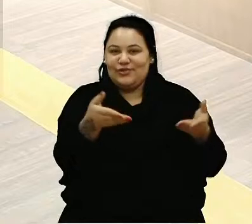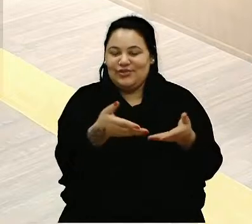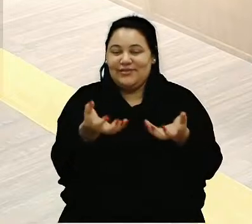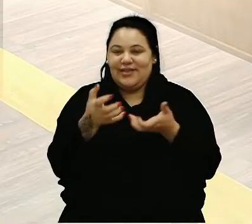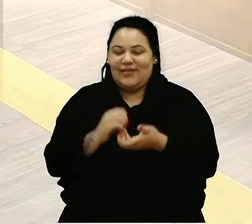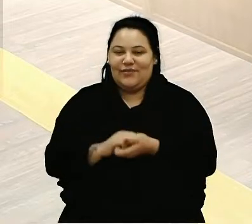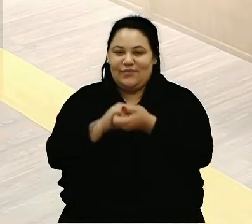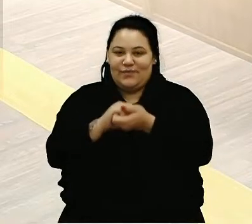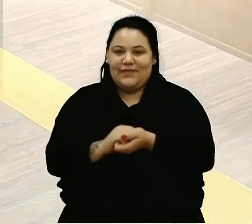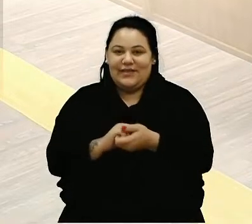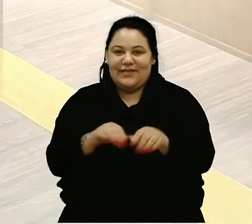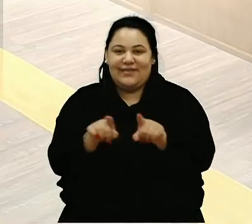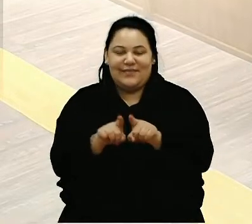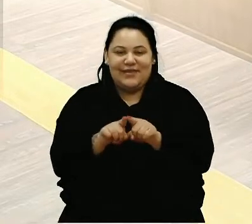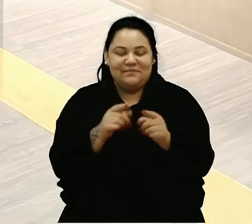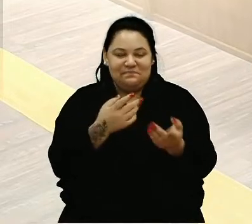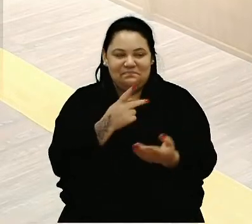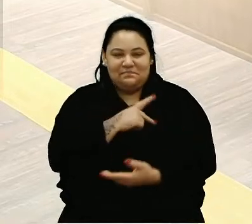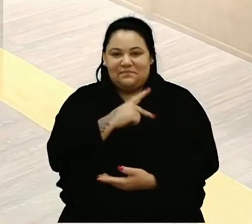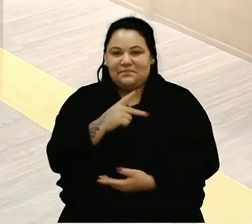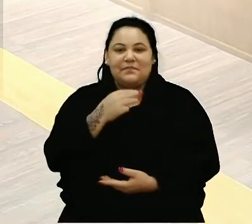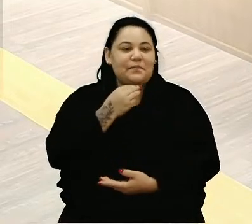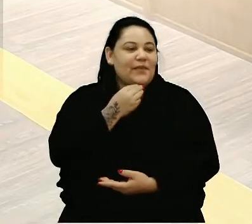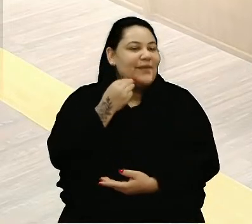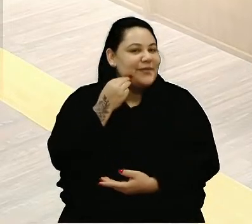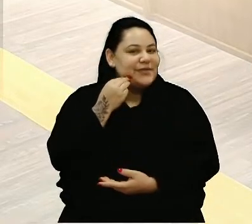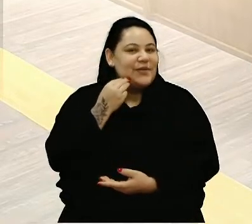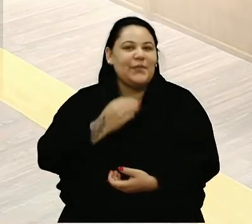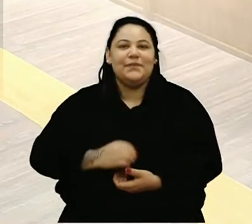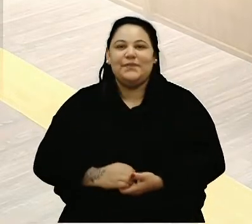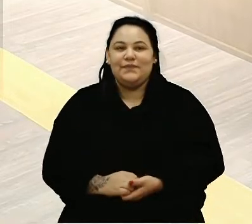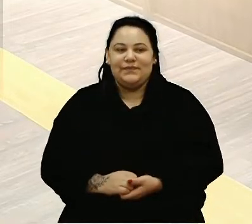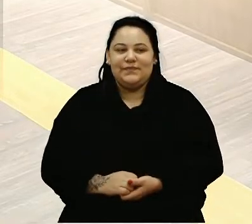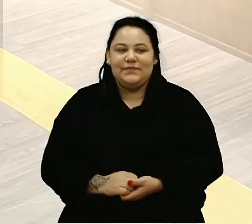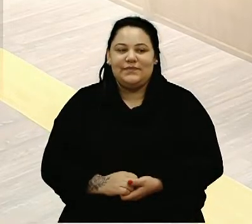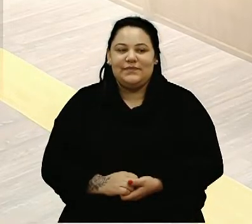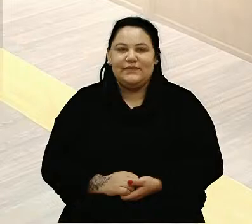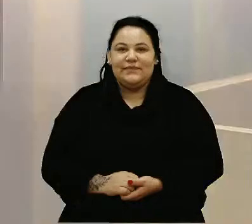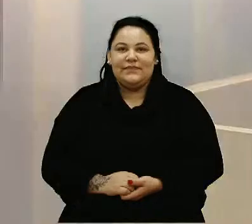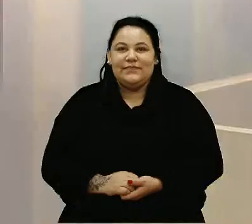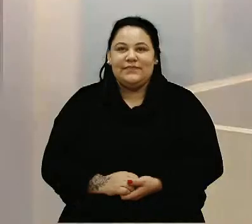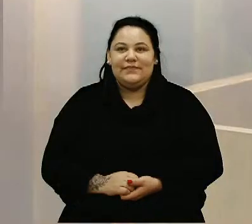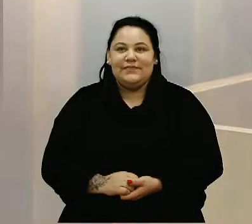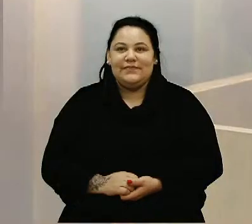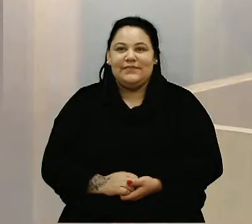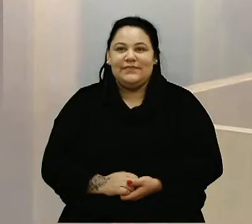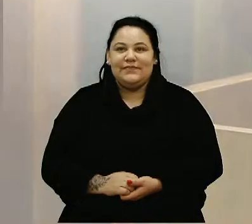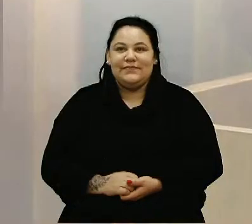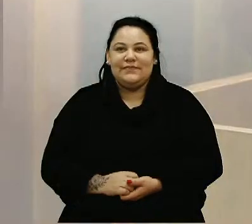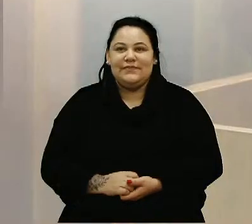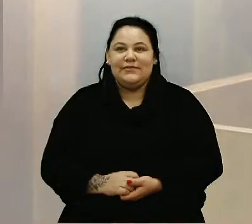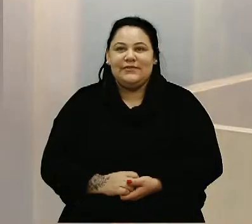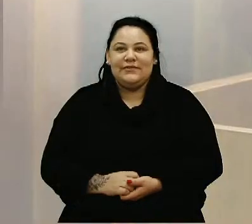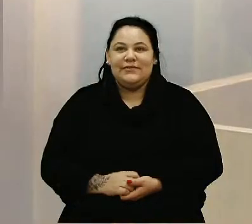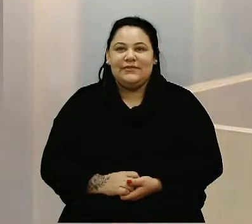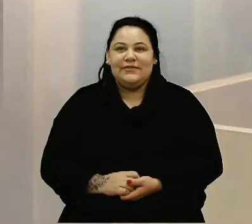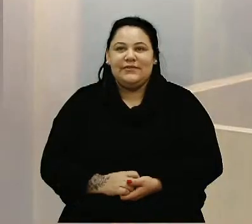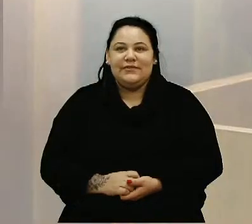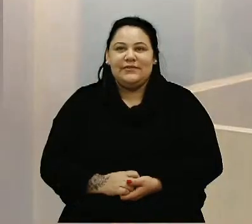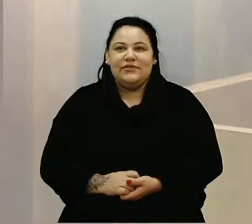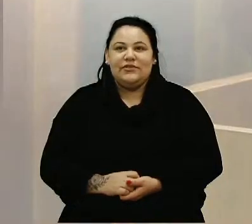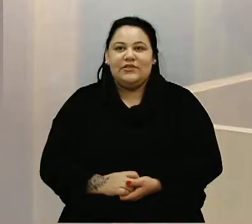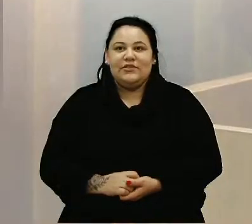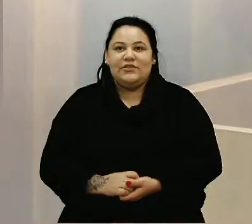Cumprimentar a presidente Marisol Santos, o secretário Gattuso, o vereador